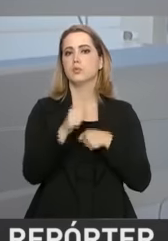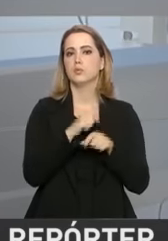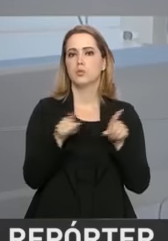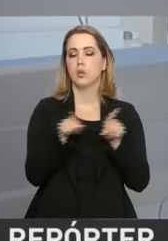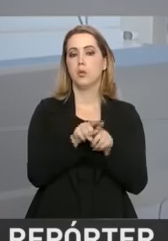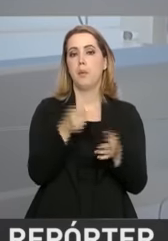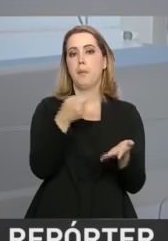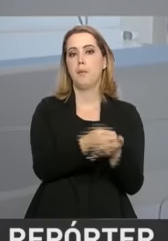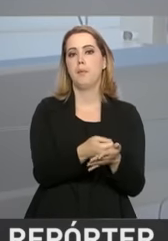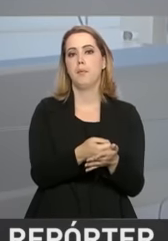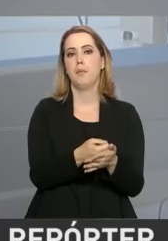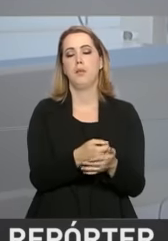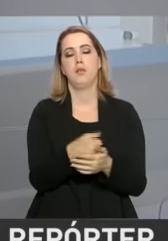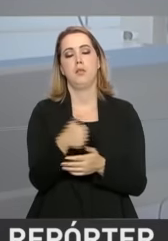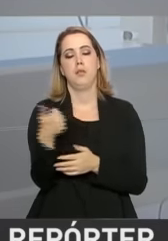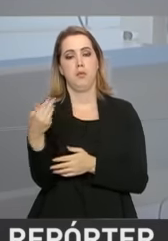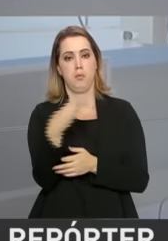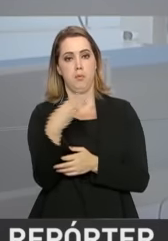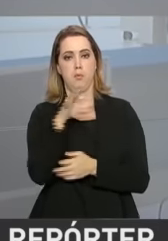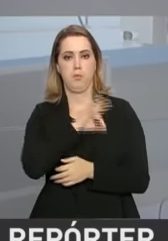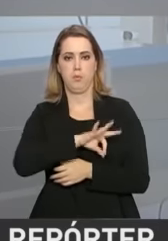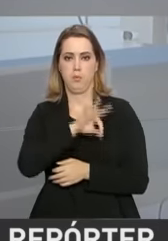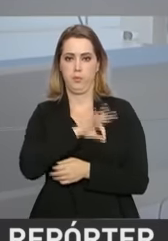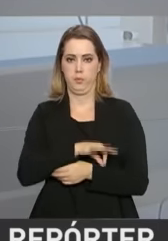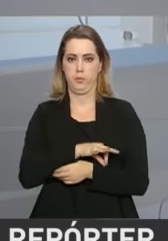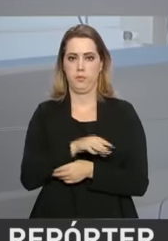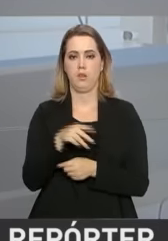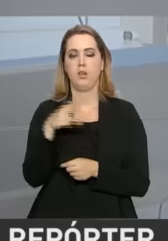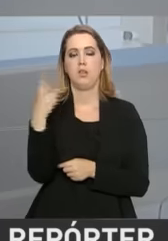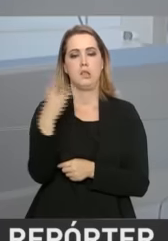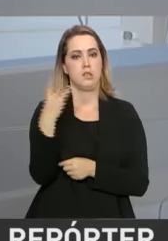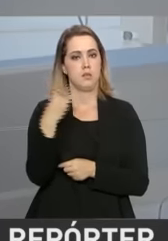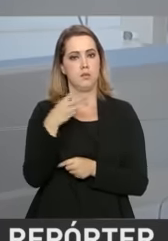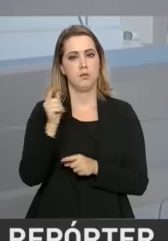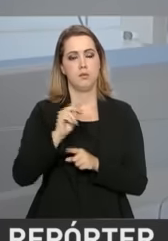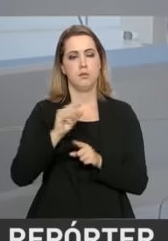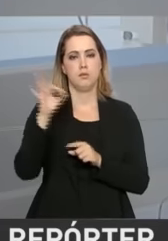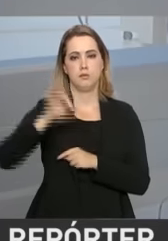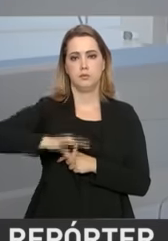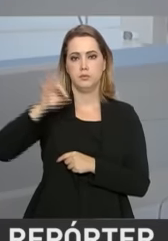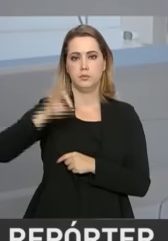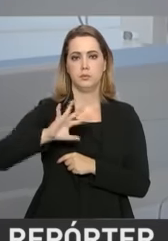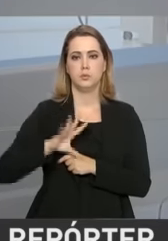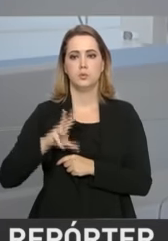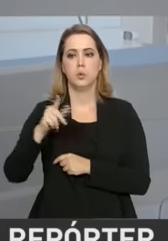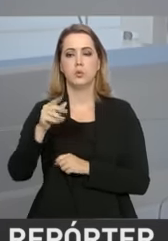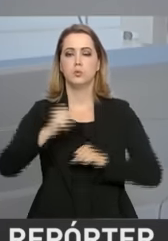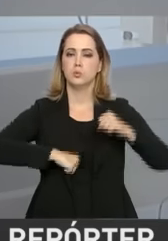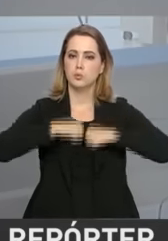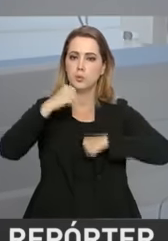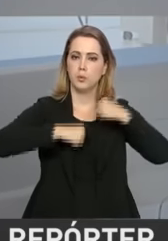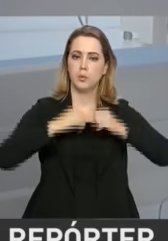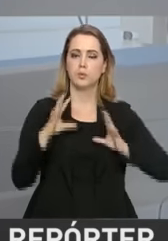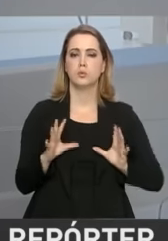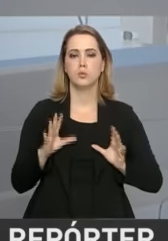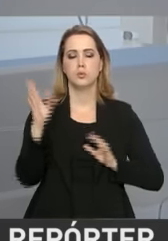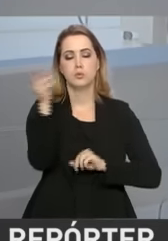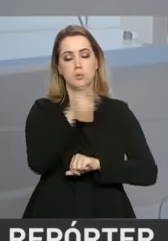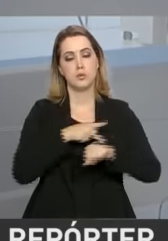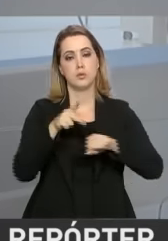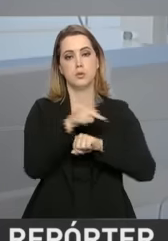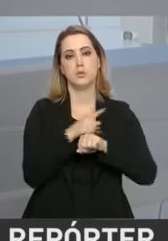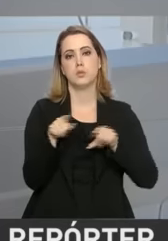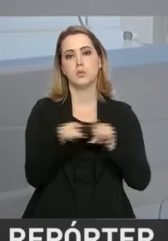do 13º salário. O valor representa 3% do Produto Interno Bruto, segundo o Diese. Cerca de